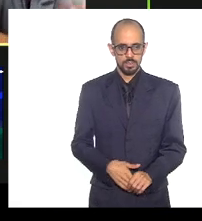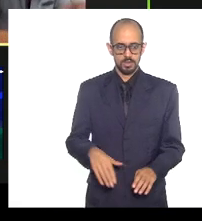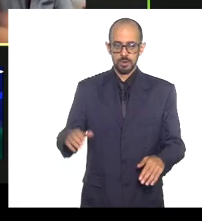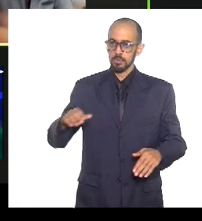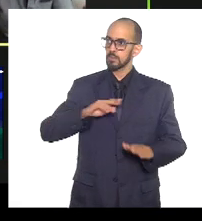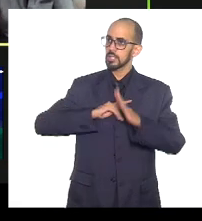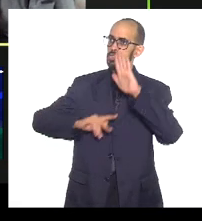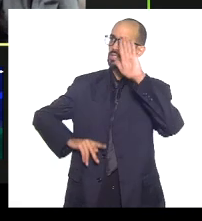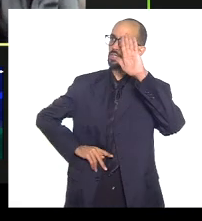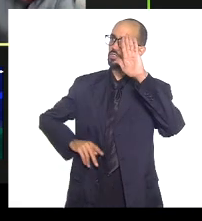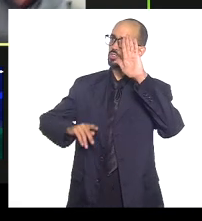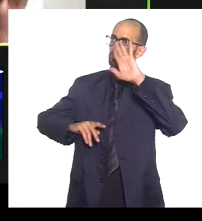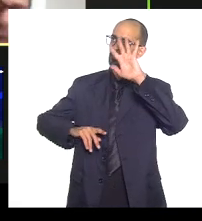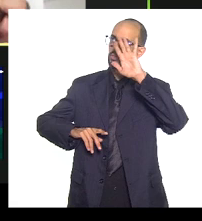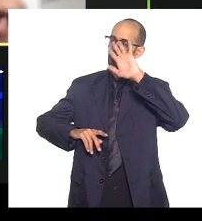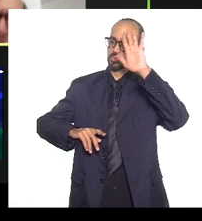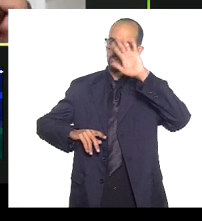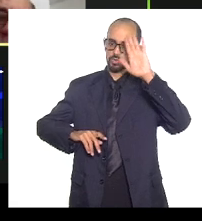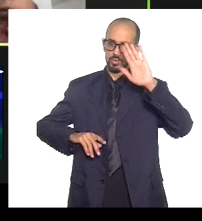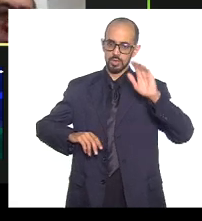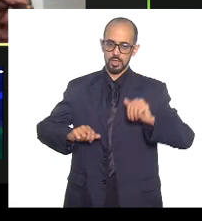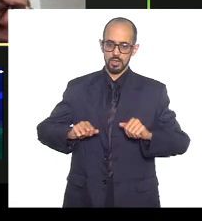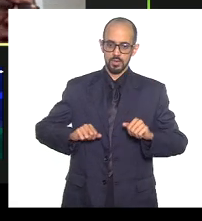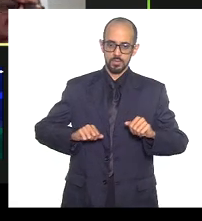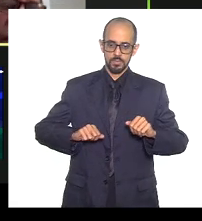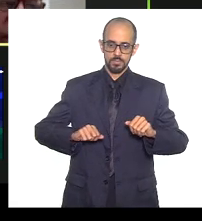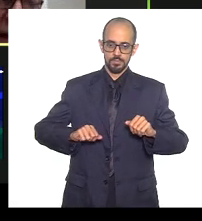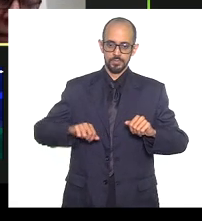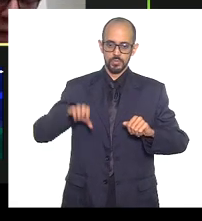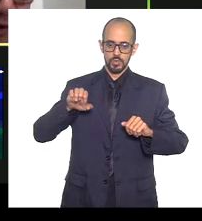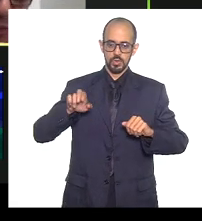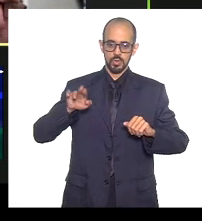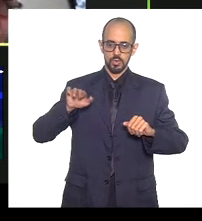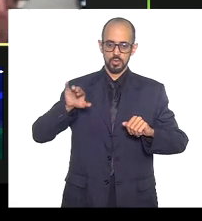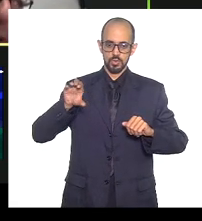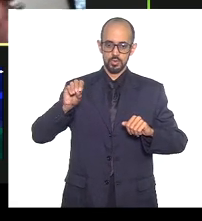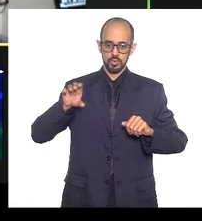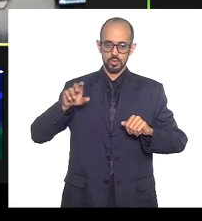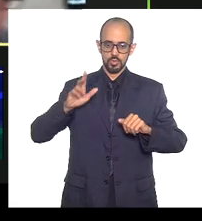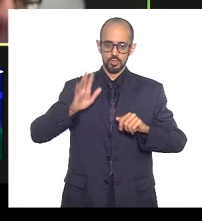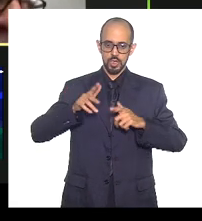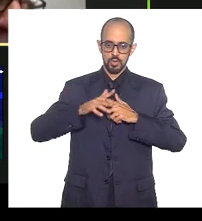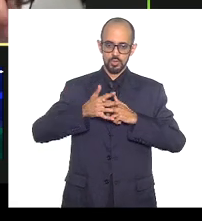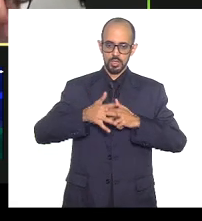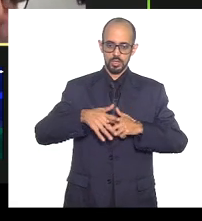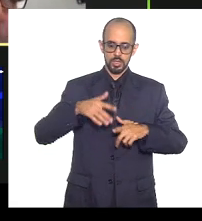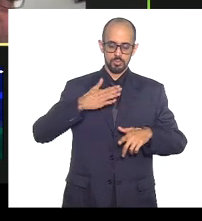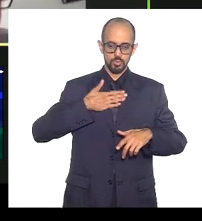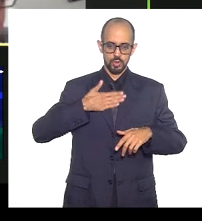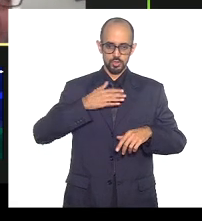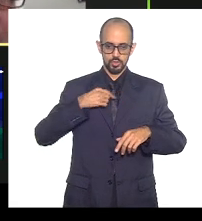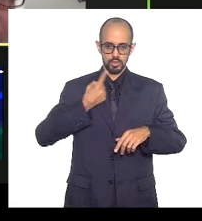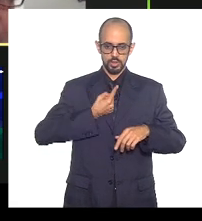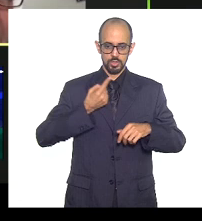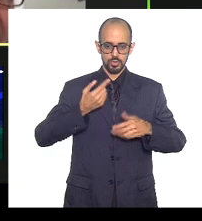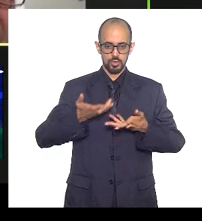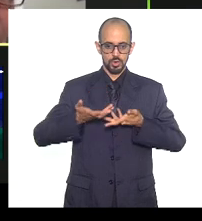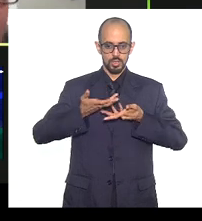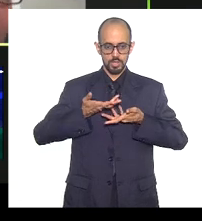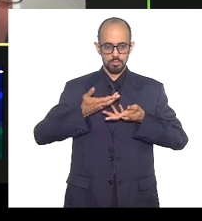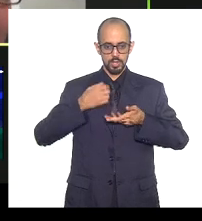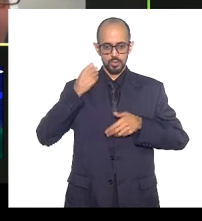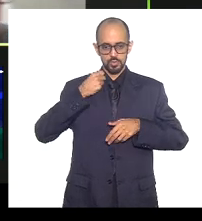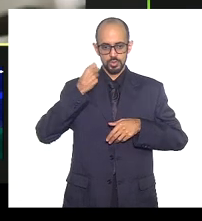o meu deu problema aqui mas já consertamos é porque eu tô recebendo o deputado federal